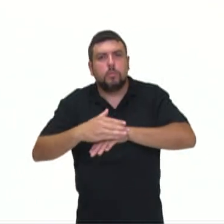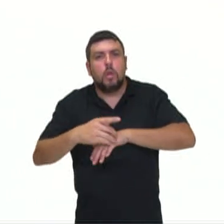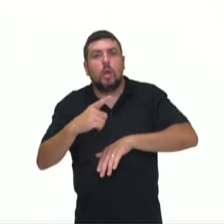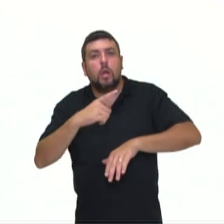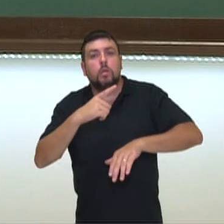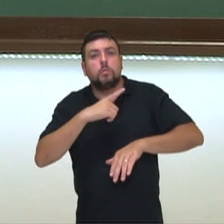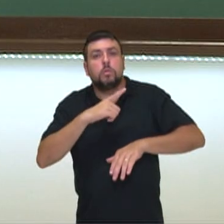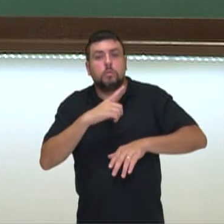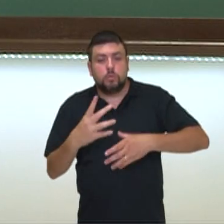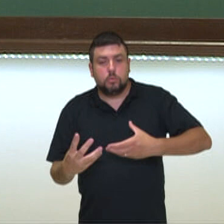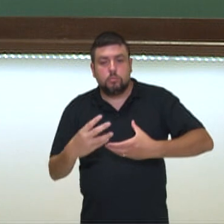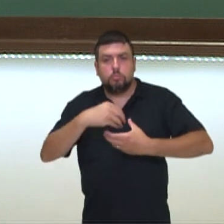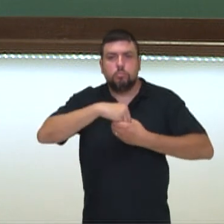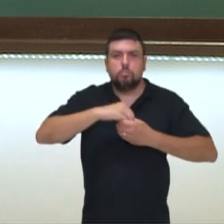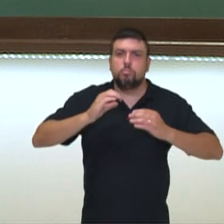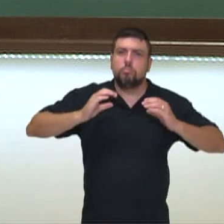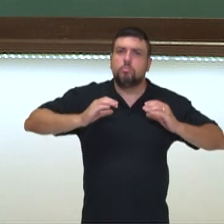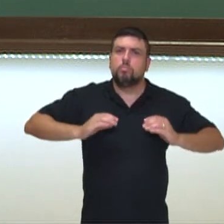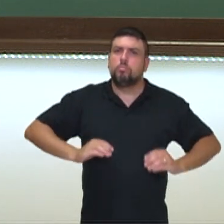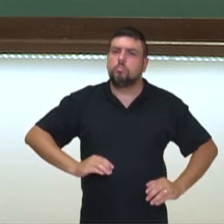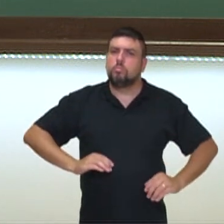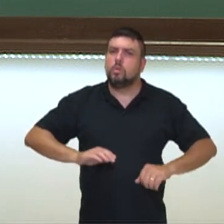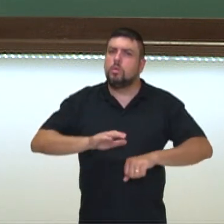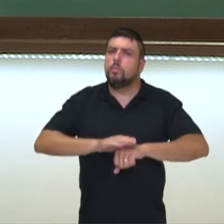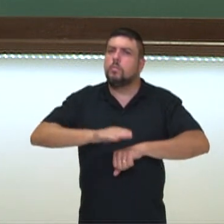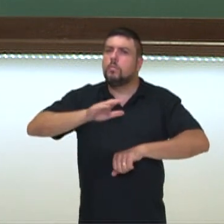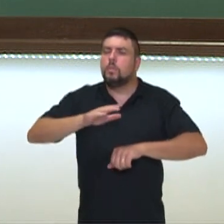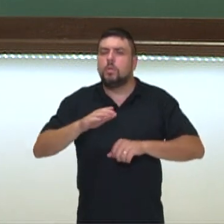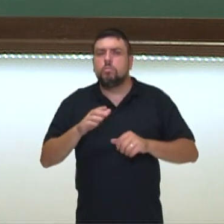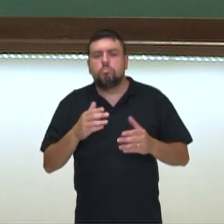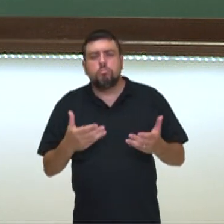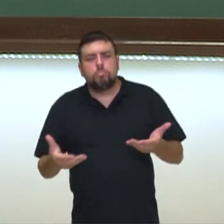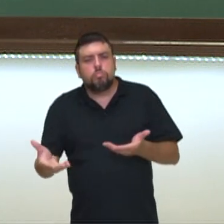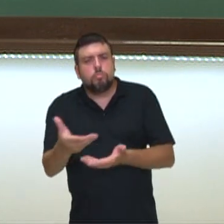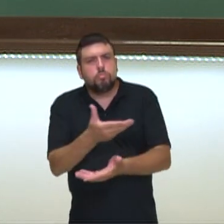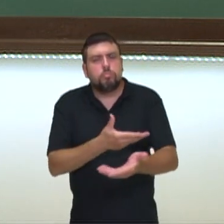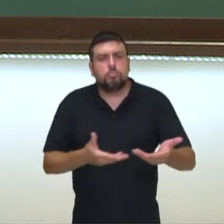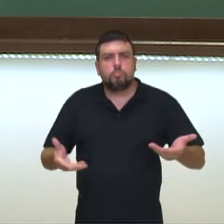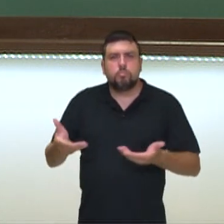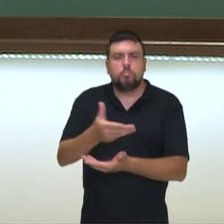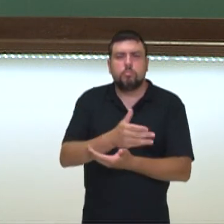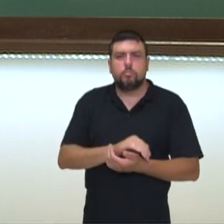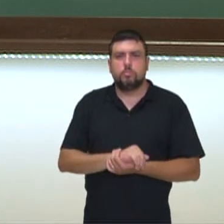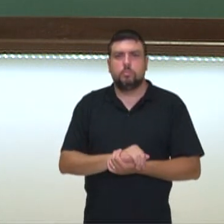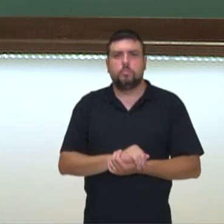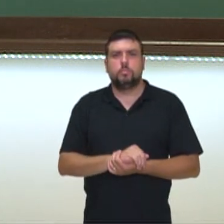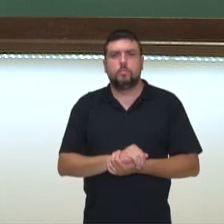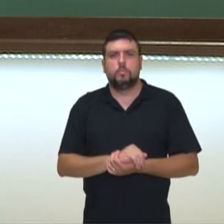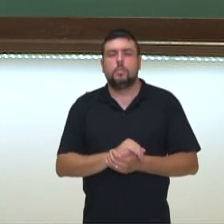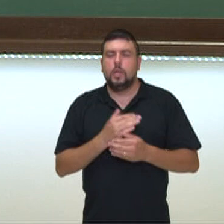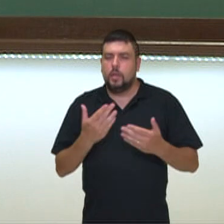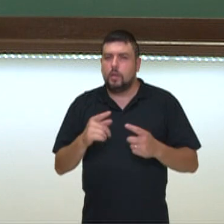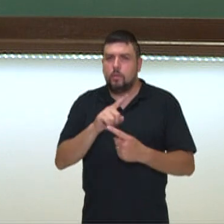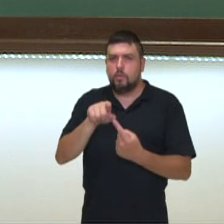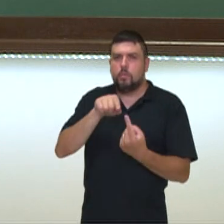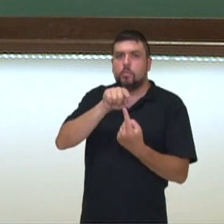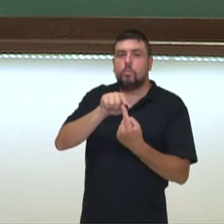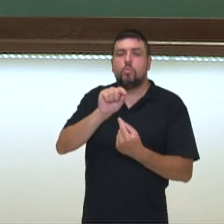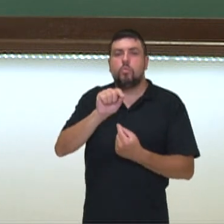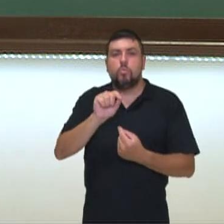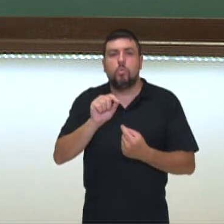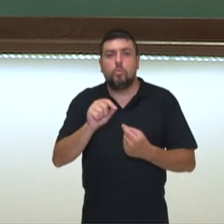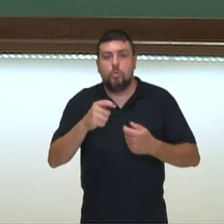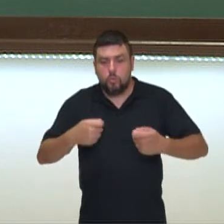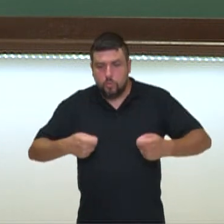participativos. Então, nós estamos nos referindo a um dos objetivos dos jogos cooperativos, eles tornam as pessoas